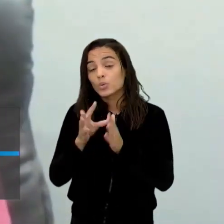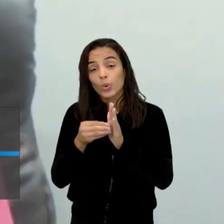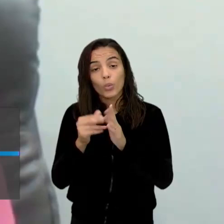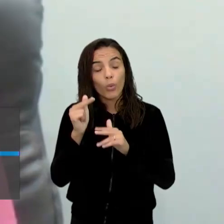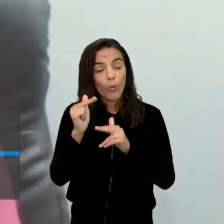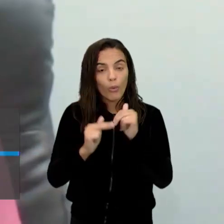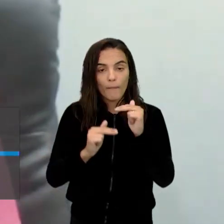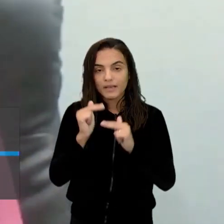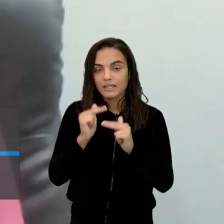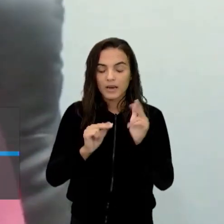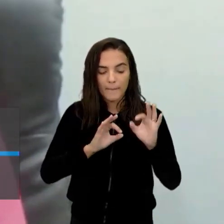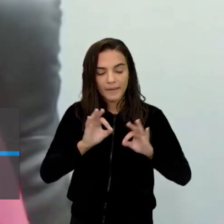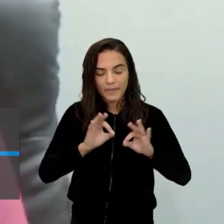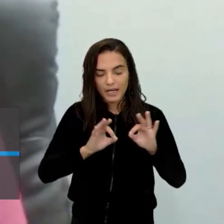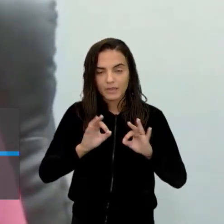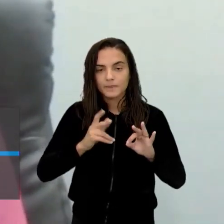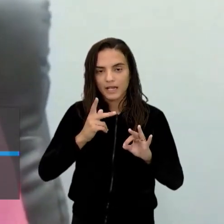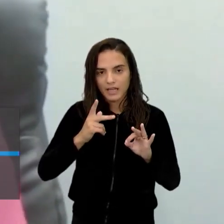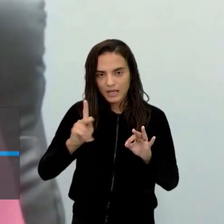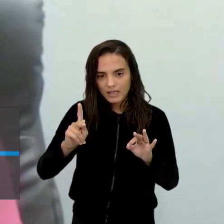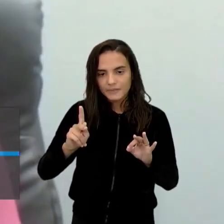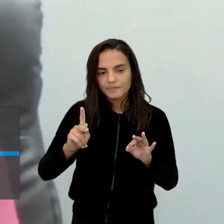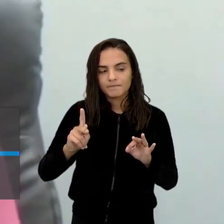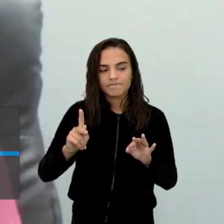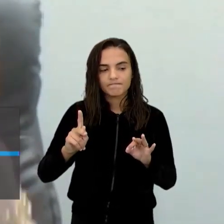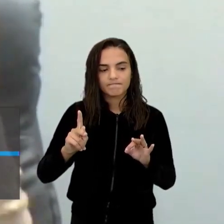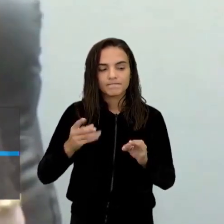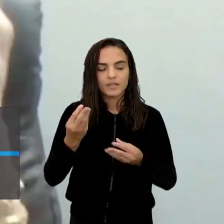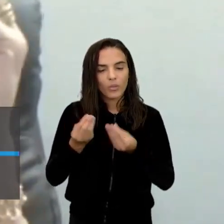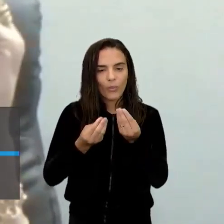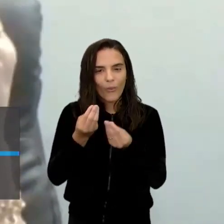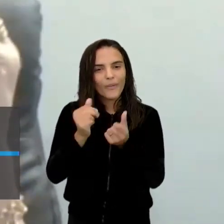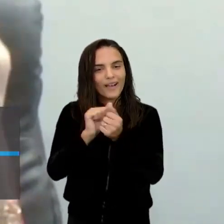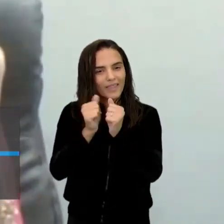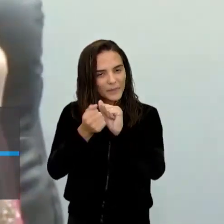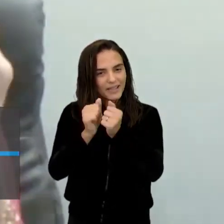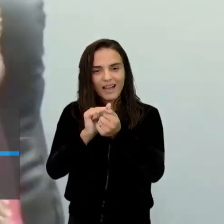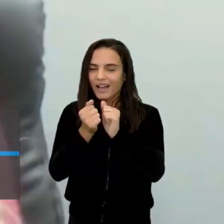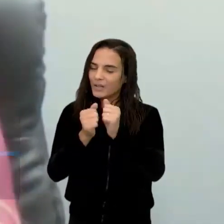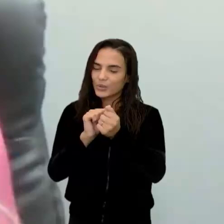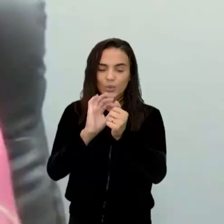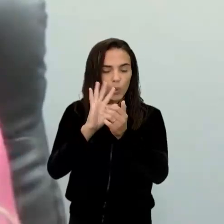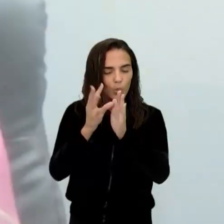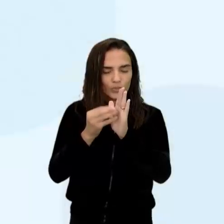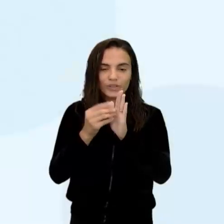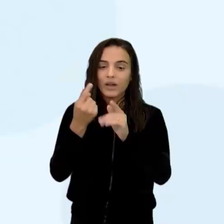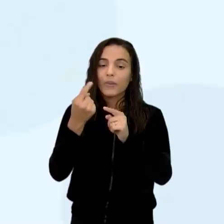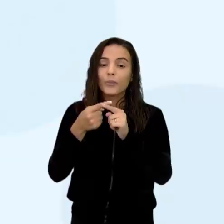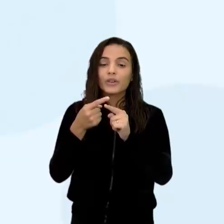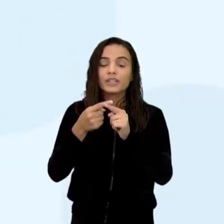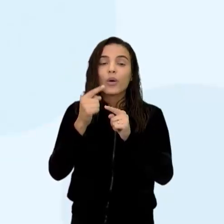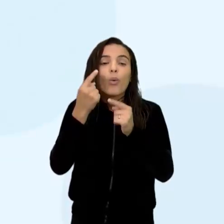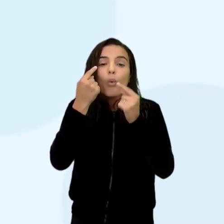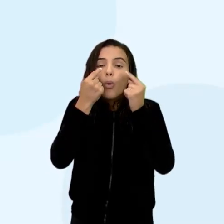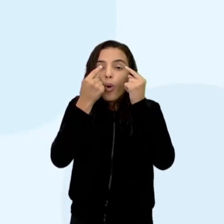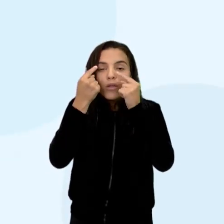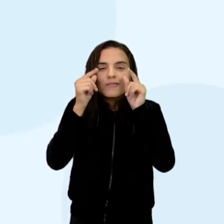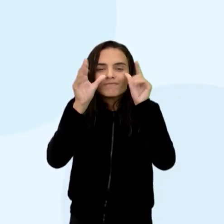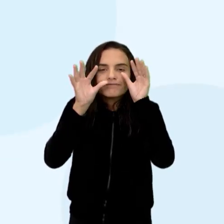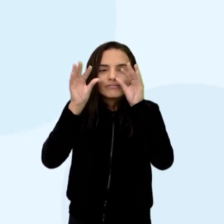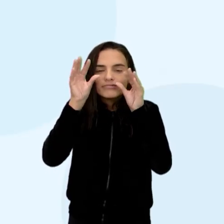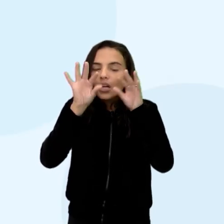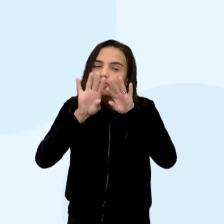o material preparado para ele foi adaptado. porque ele só mexe o olhinho e tem